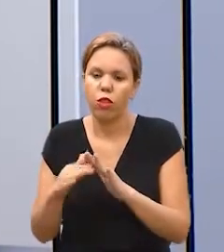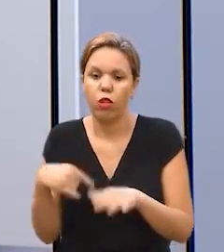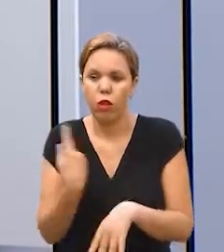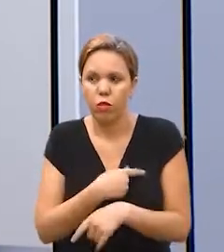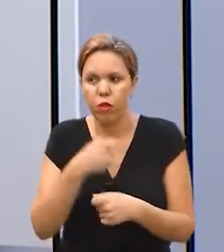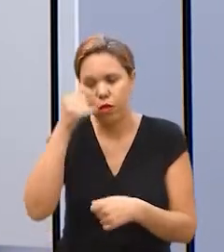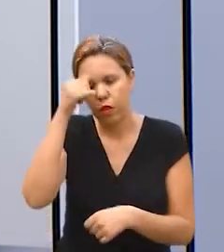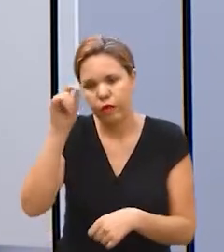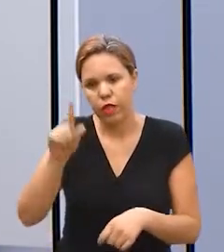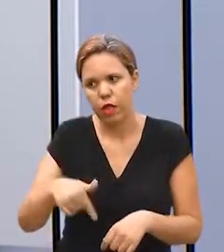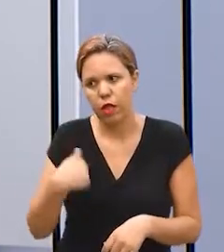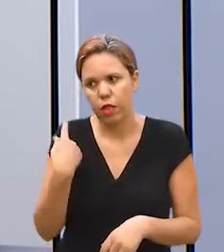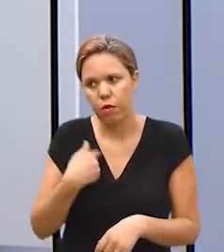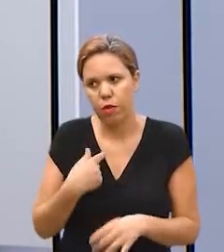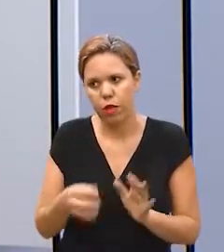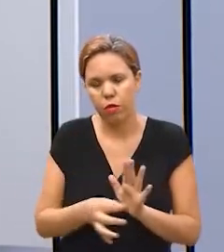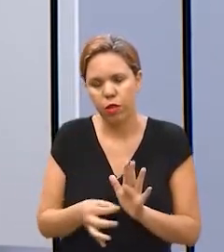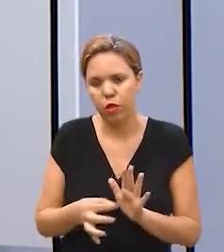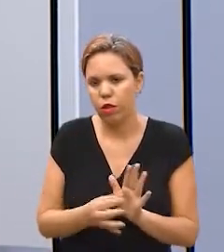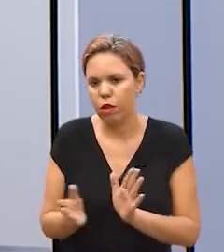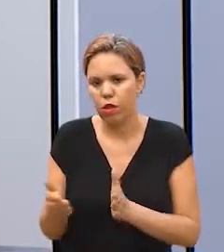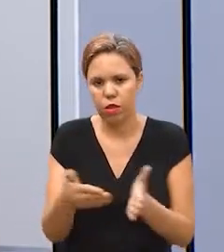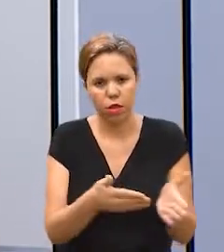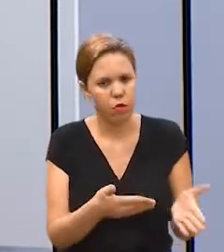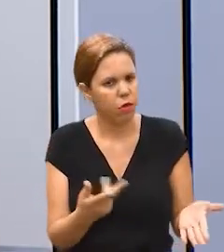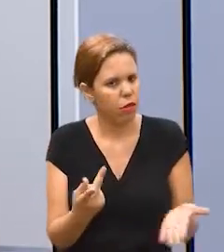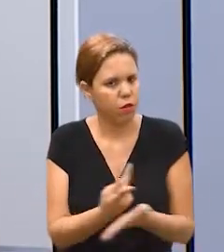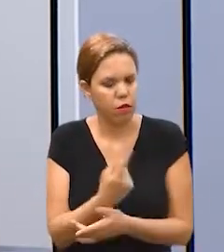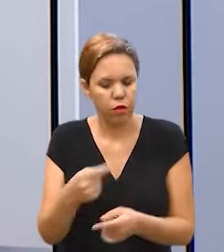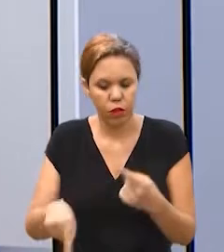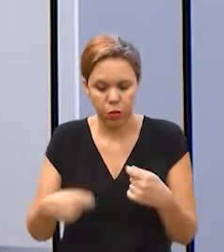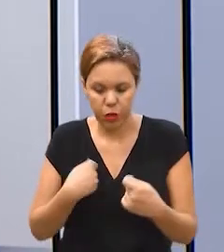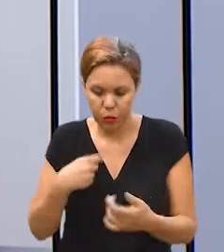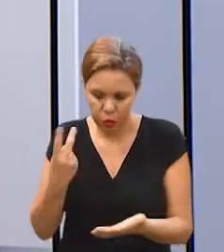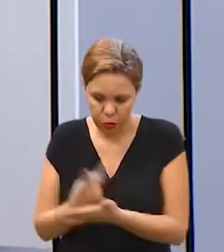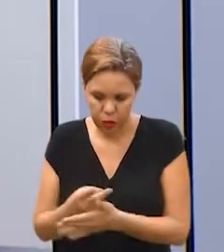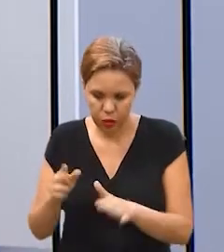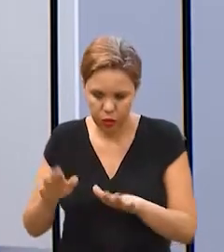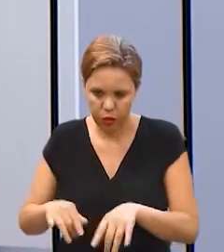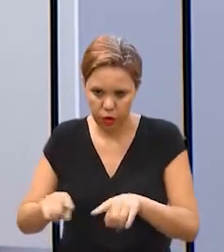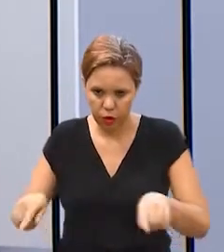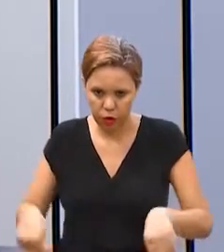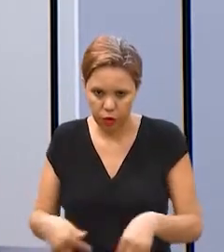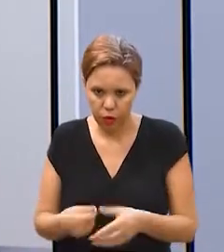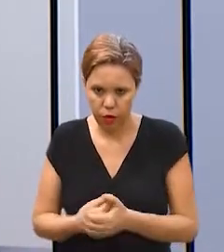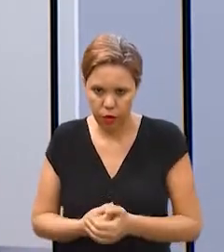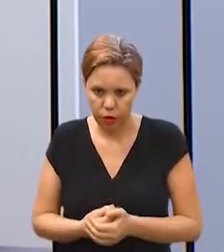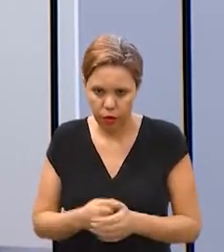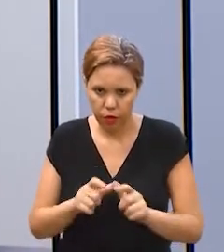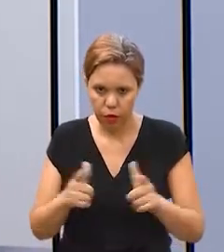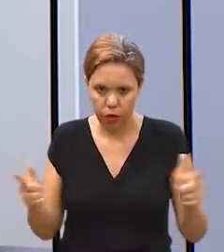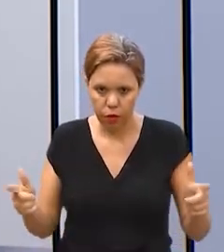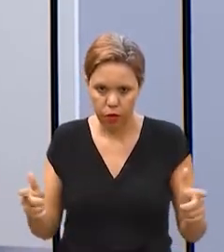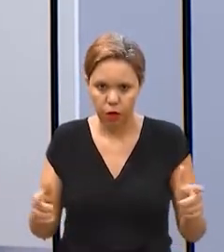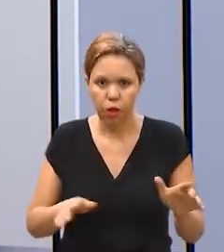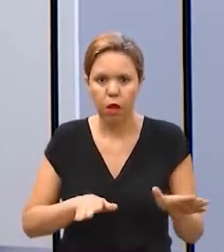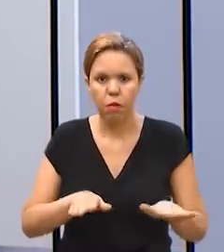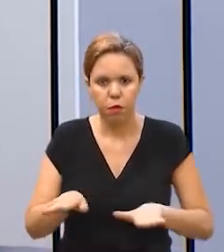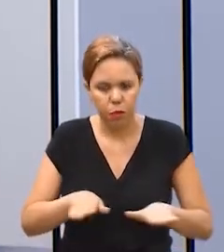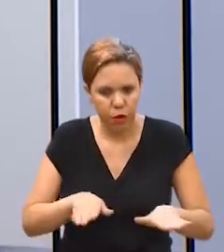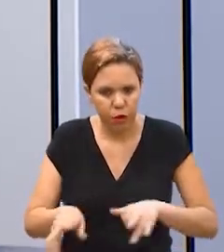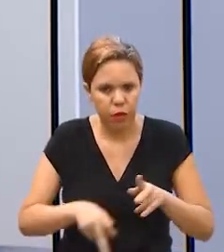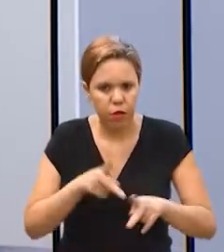minha visão, nós não podemos ir por esse caminho. Nós precisamos preservar essas salas e ampliar a